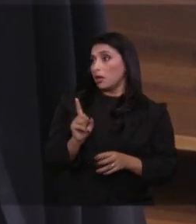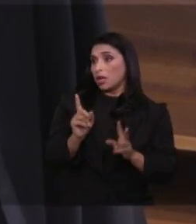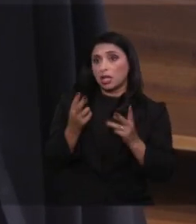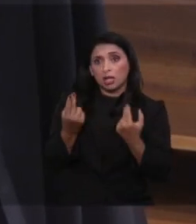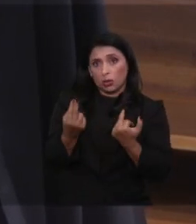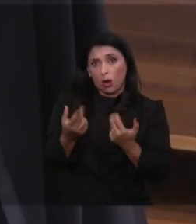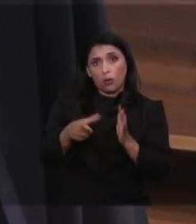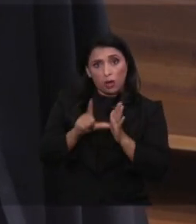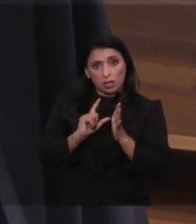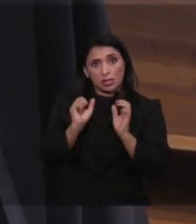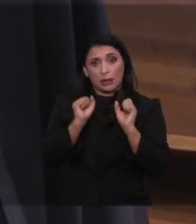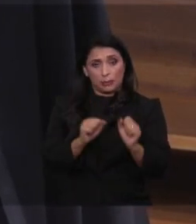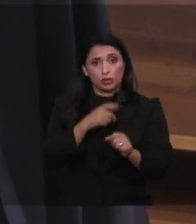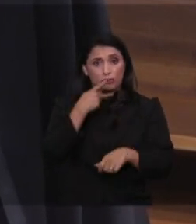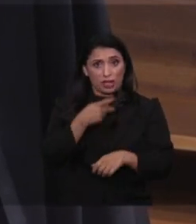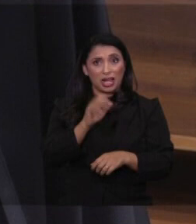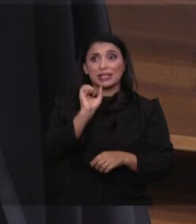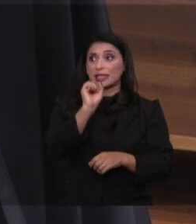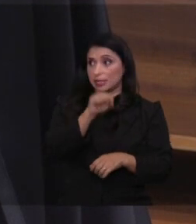sim.